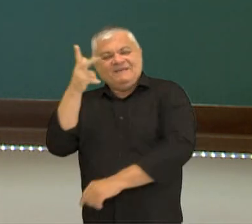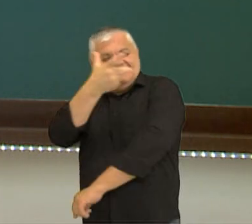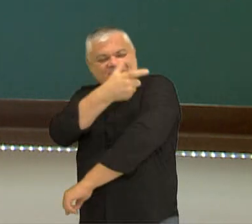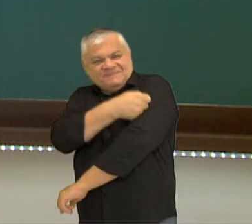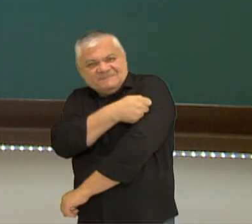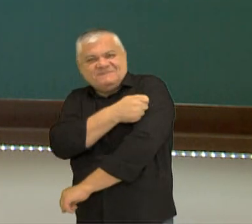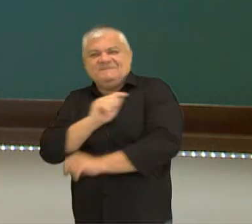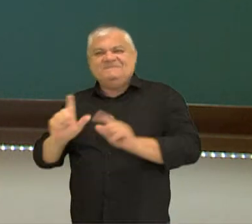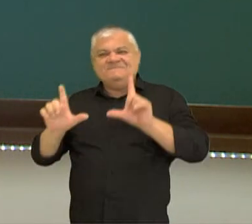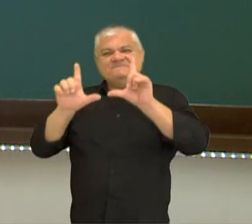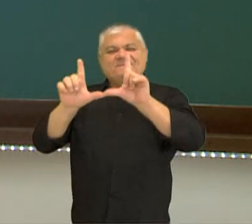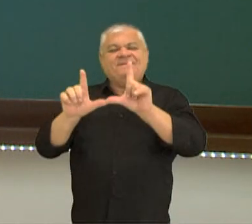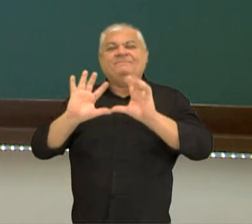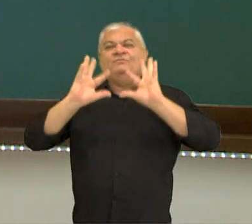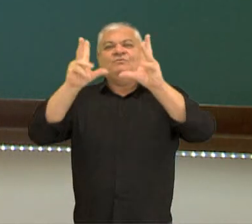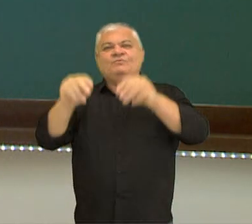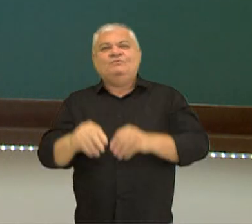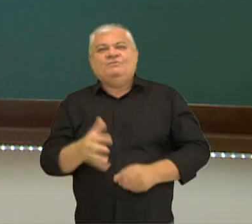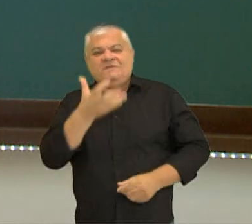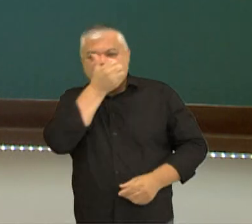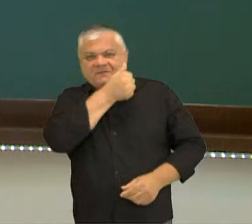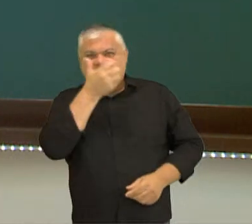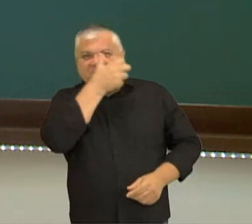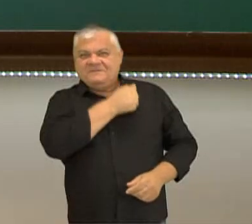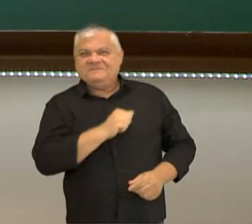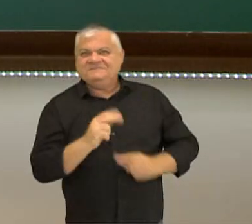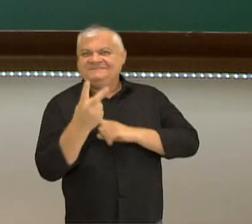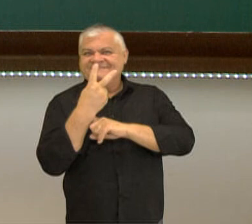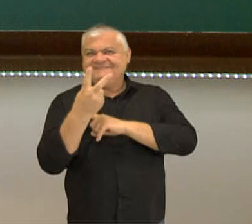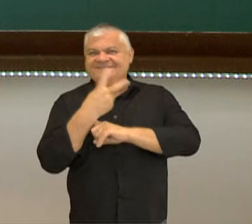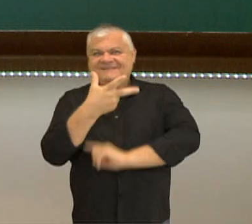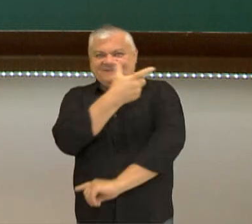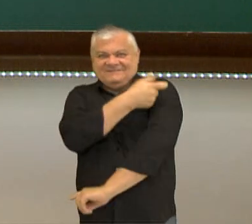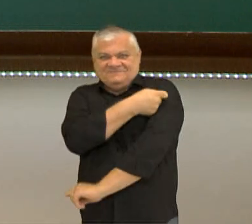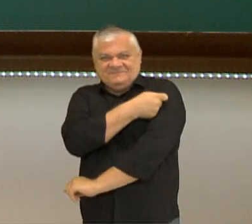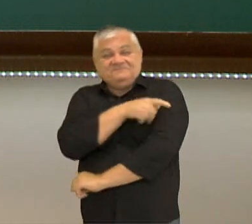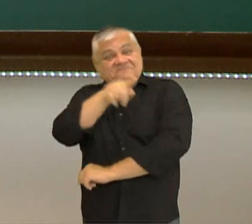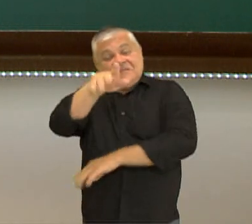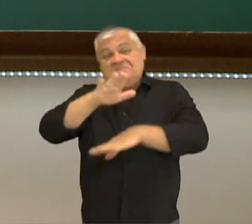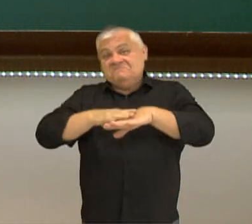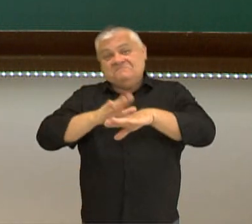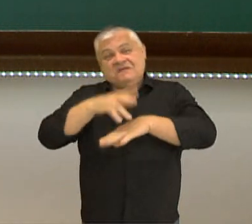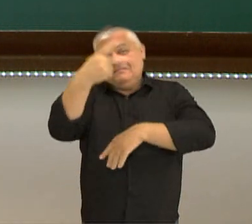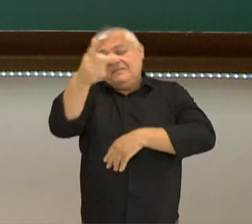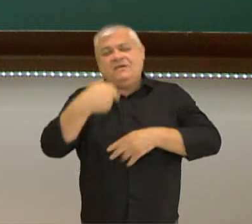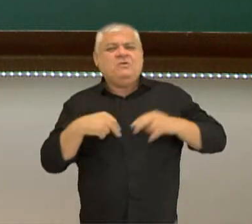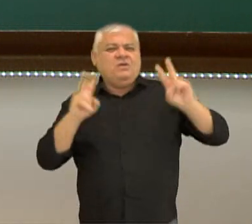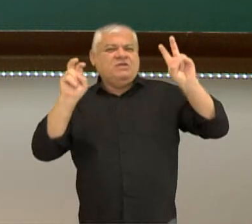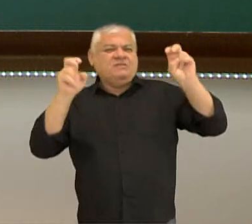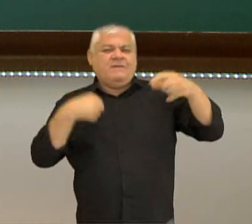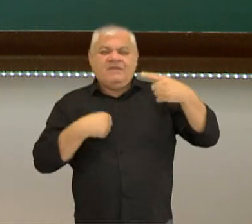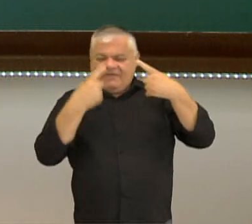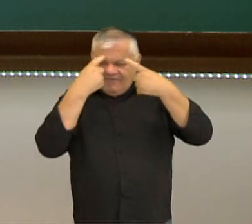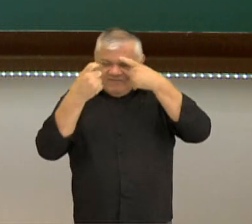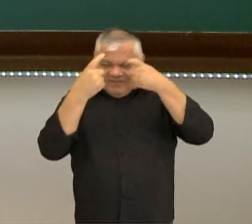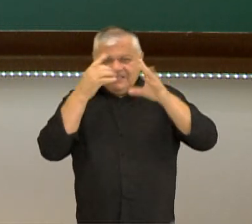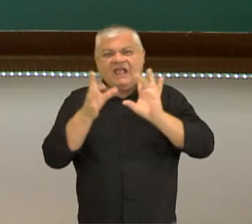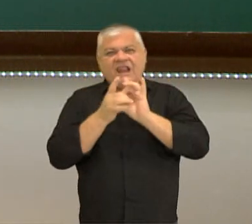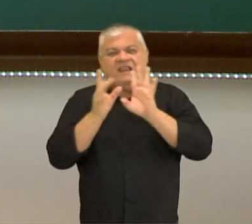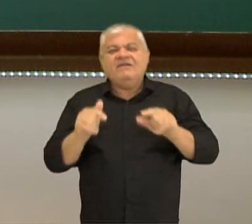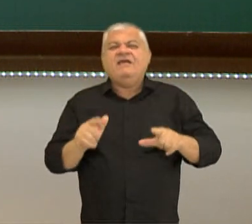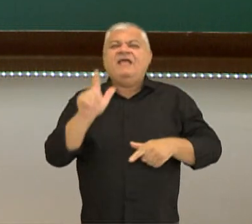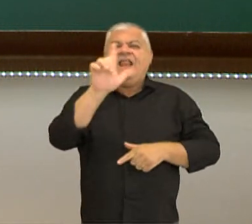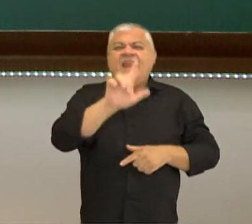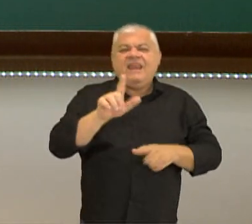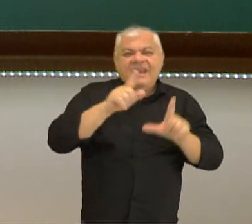que fique todo mundo imunizado logo, tá bom? Então vocês podem fazer o tema que vocês quiserem aí, pode ser as letras